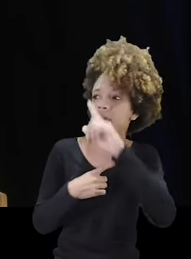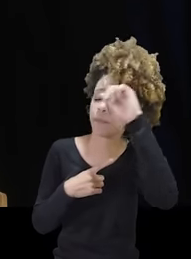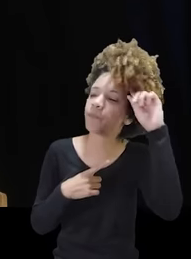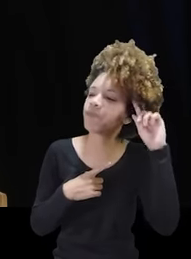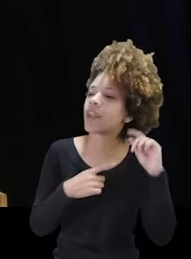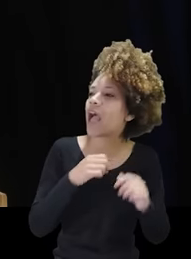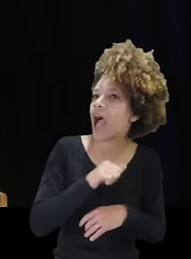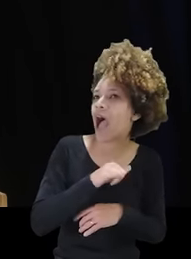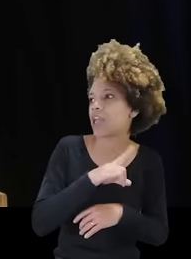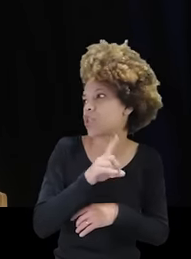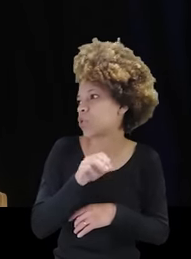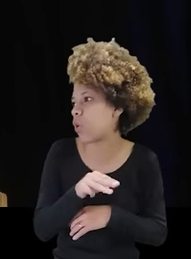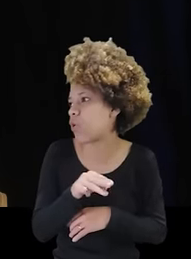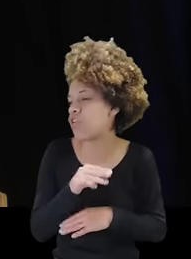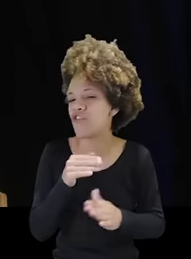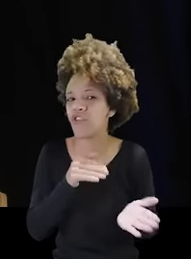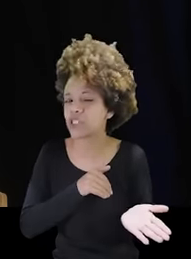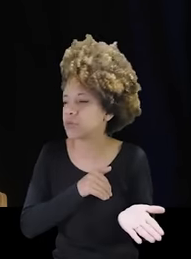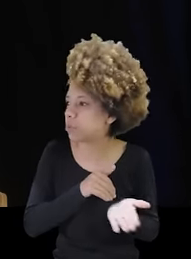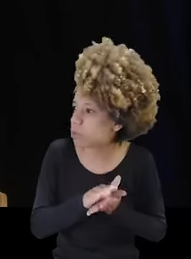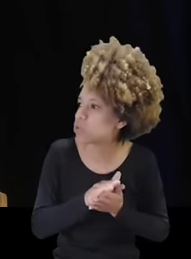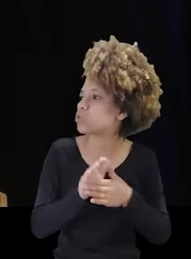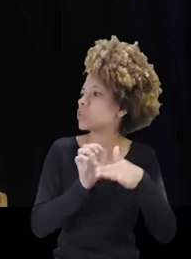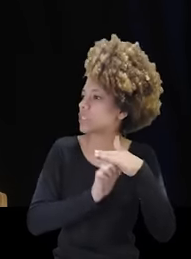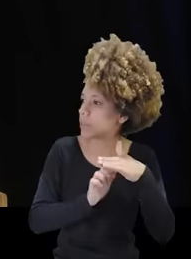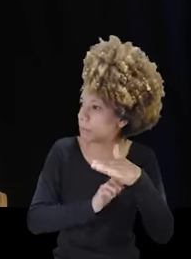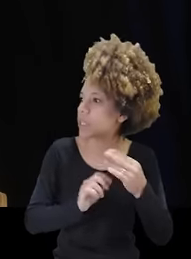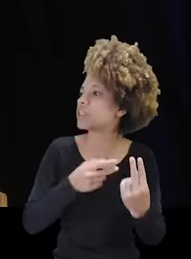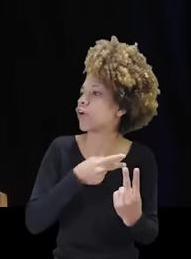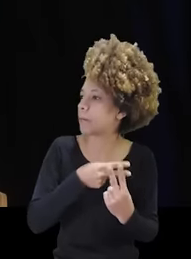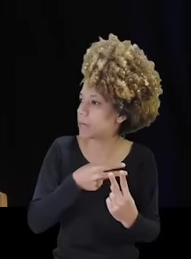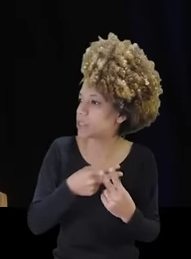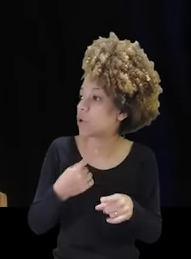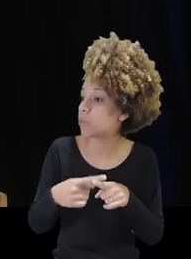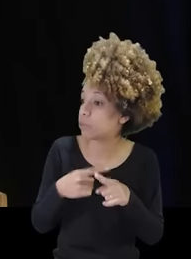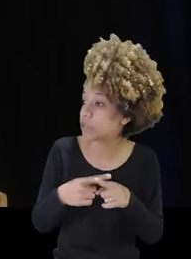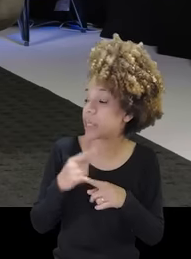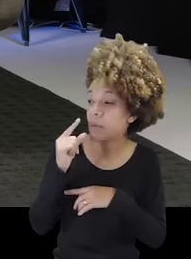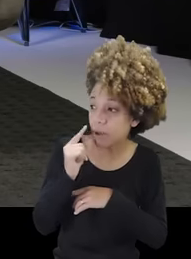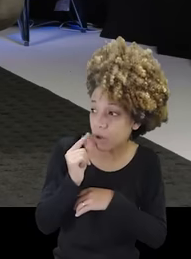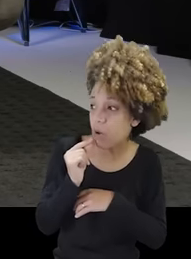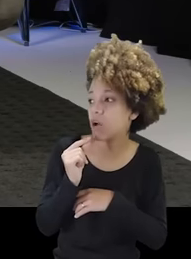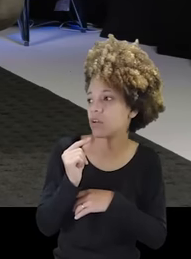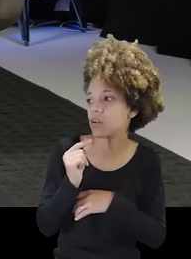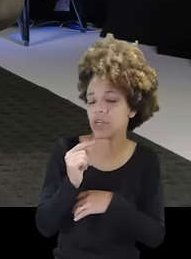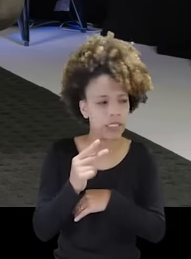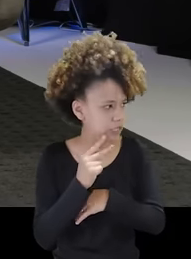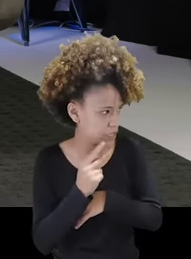tem Idol que foi expulso de da empresa foi preso porque fumou maconha